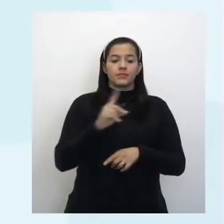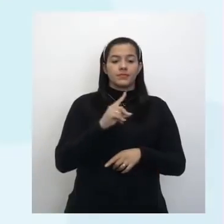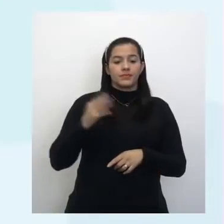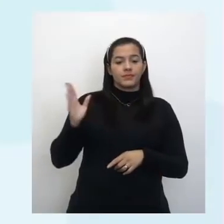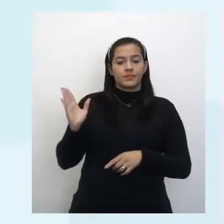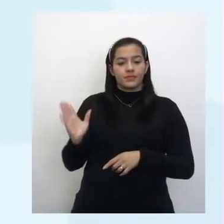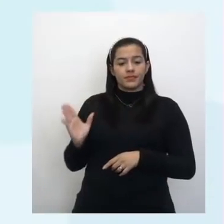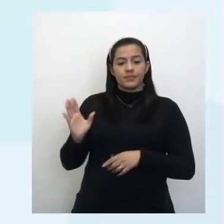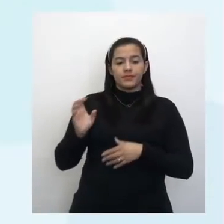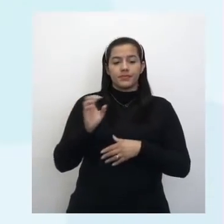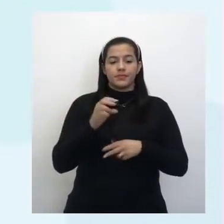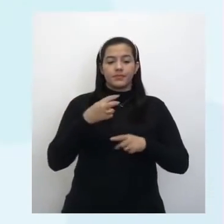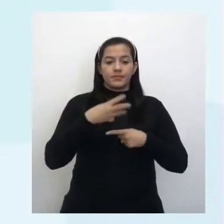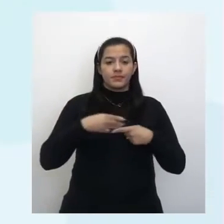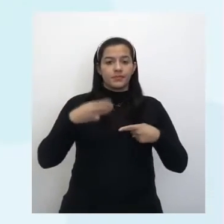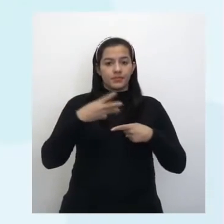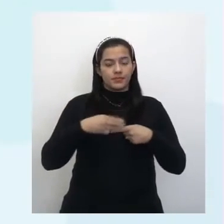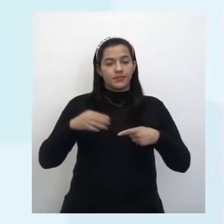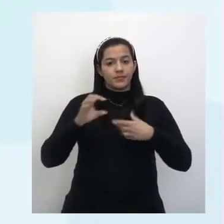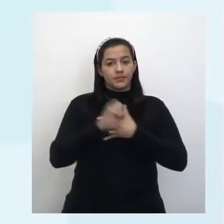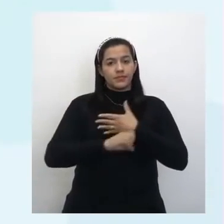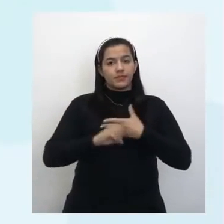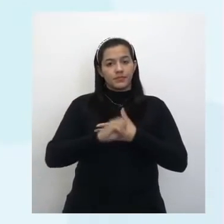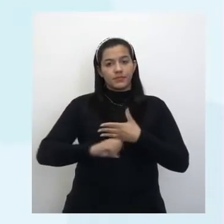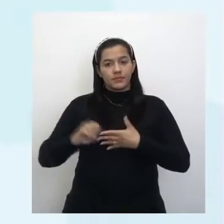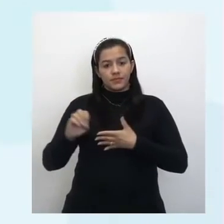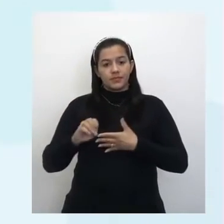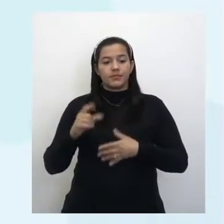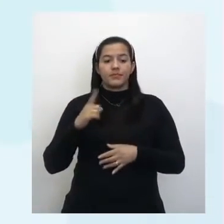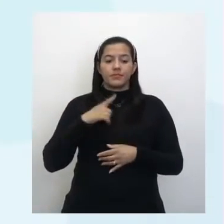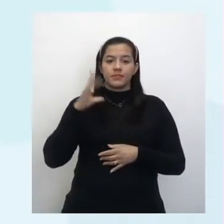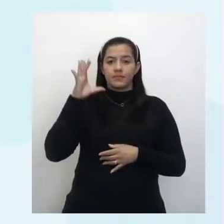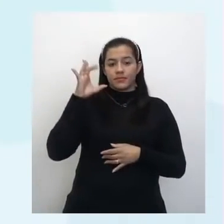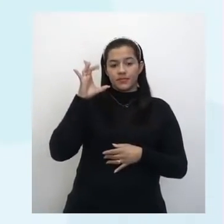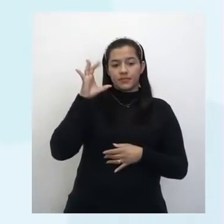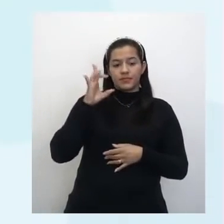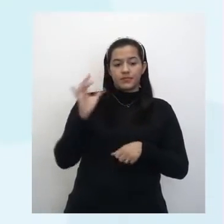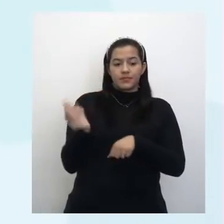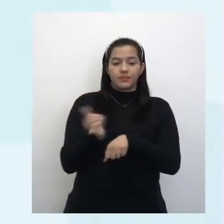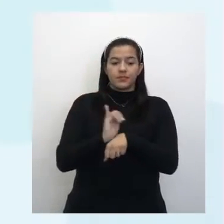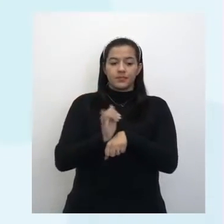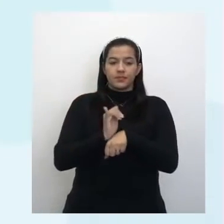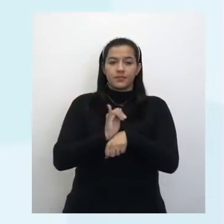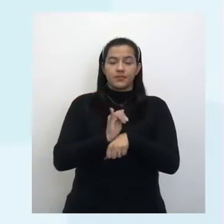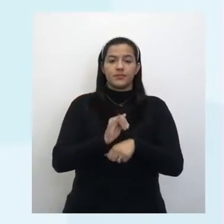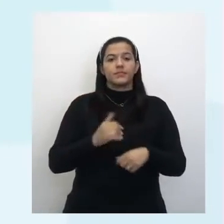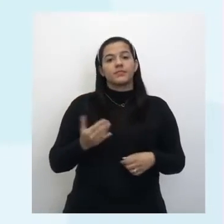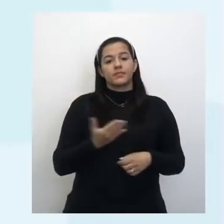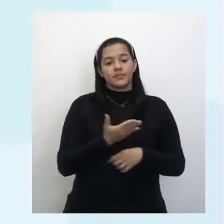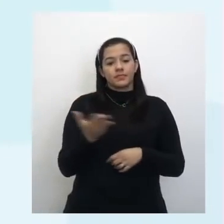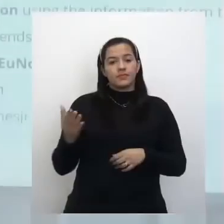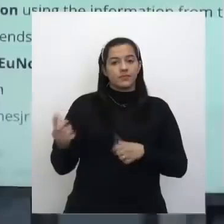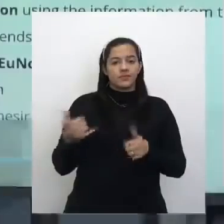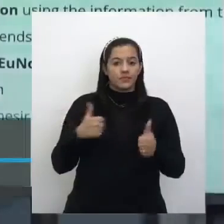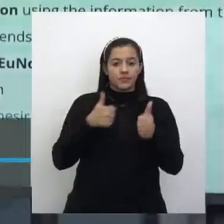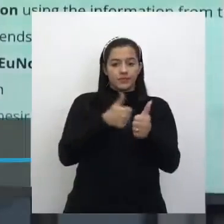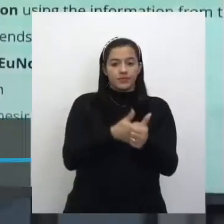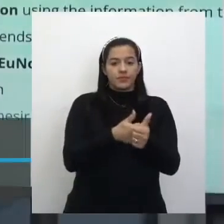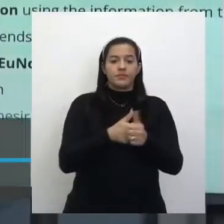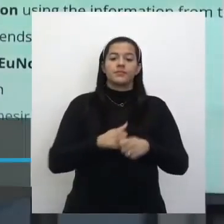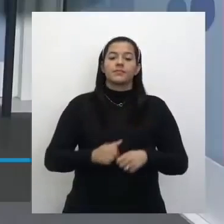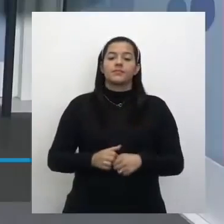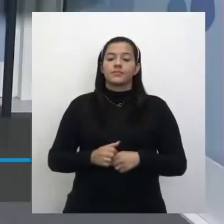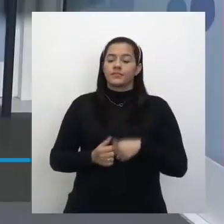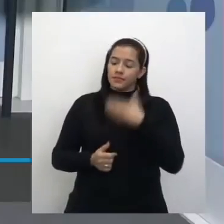a gente vai dar o estoque a de vocês lá nas redes sociais o João está no Instagram e eu estou lá no YouTube See you next Class